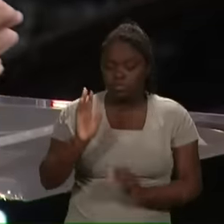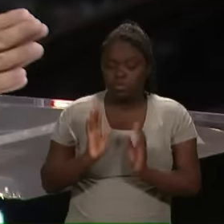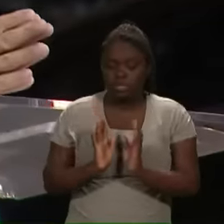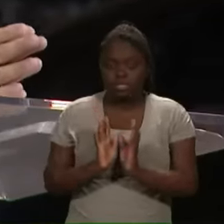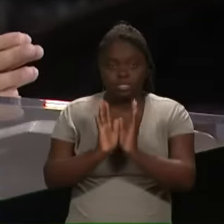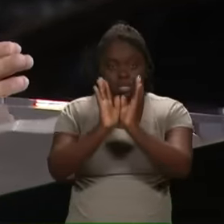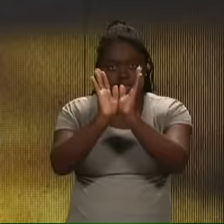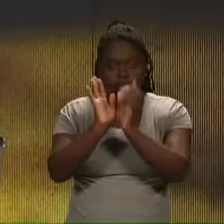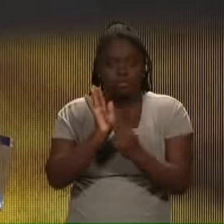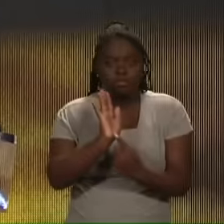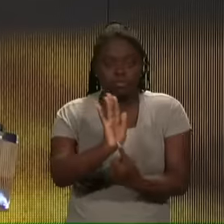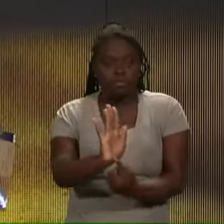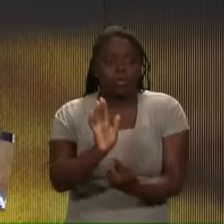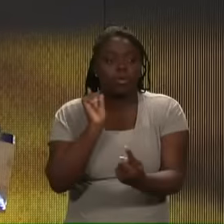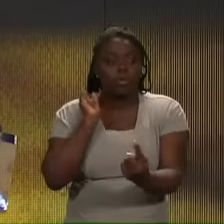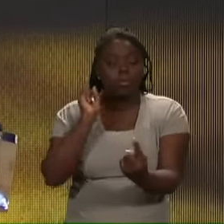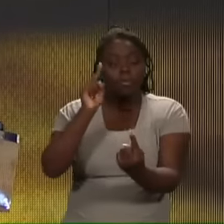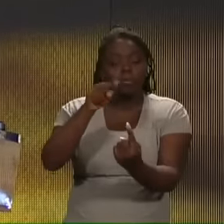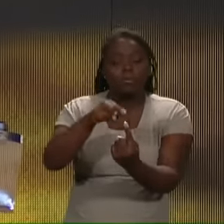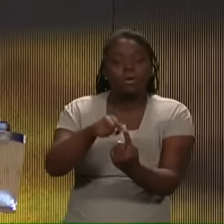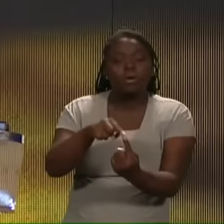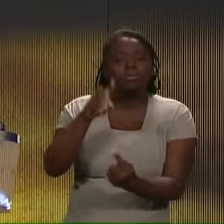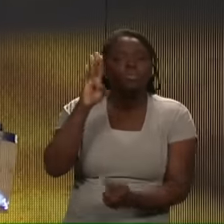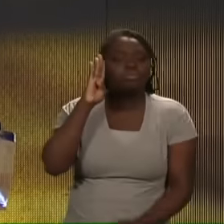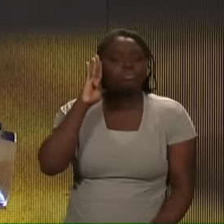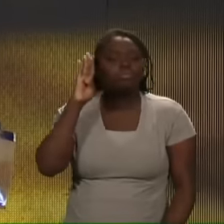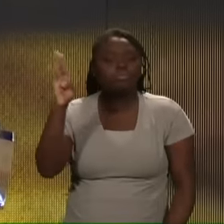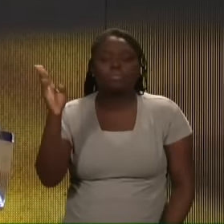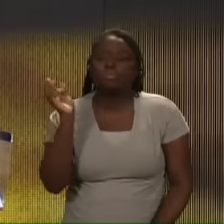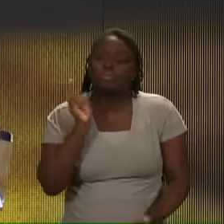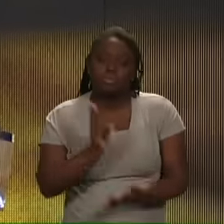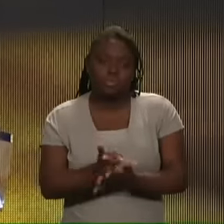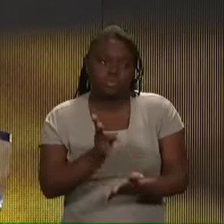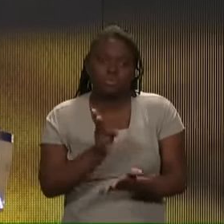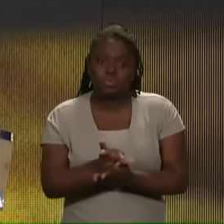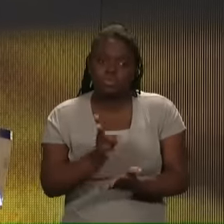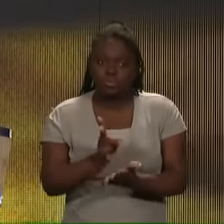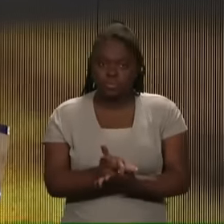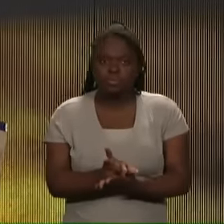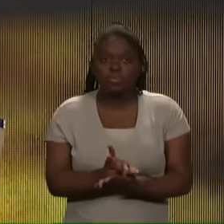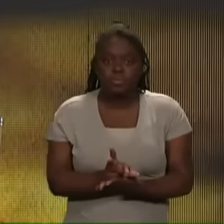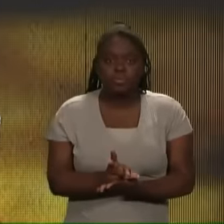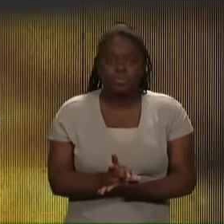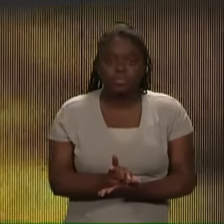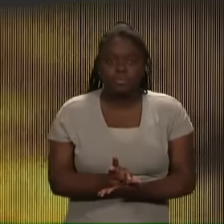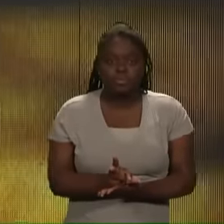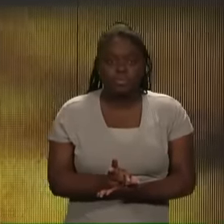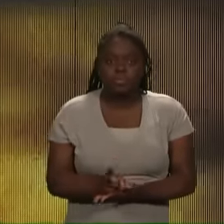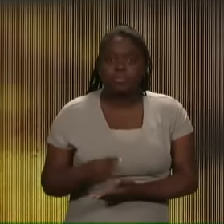o propósito primário continua sendo o mesmo, para nós não